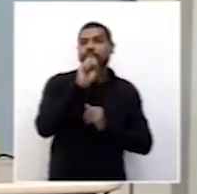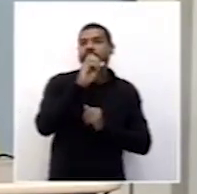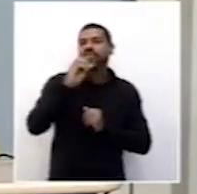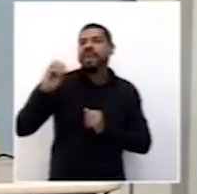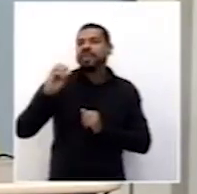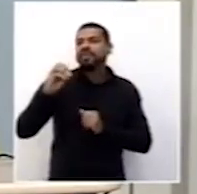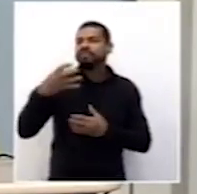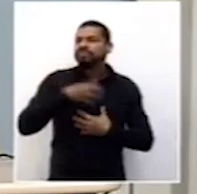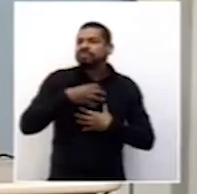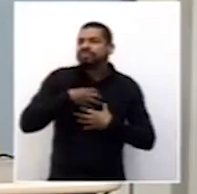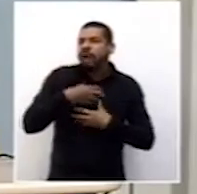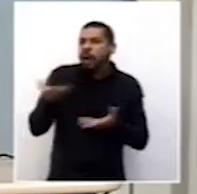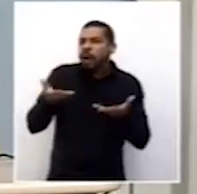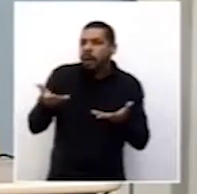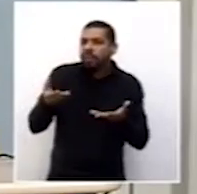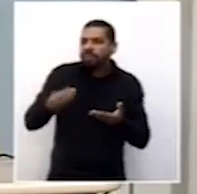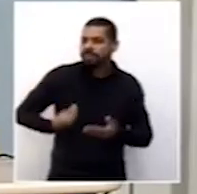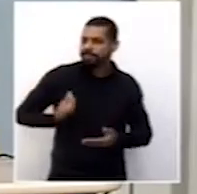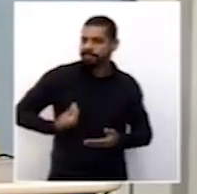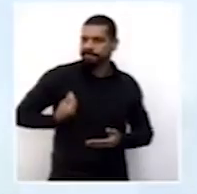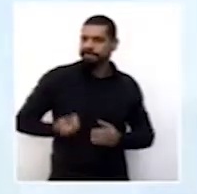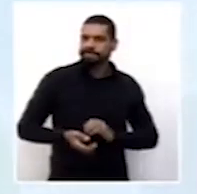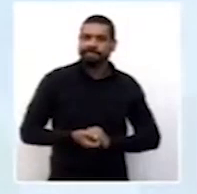com a nossa realidade.